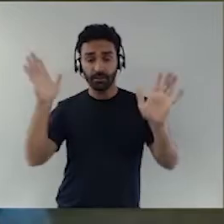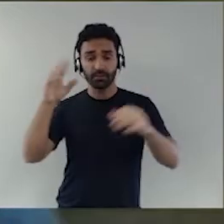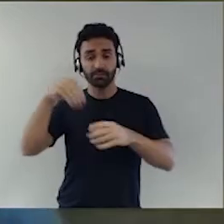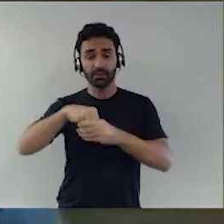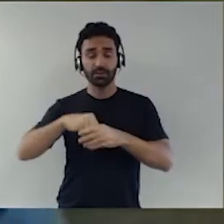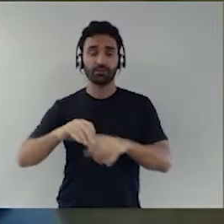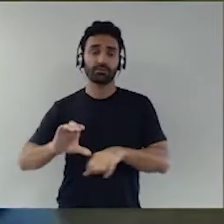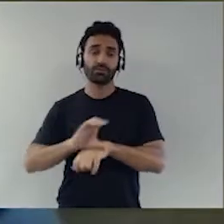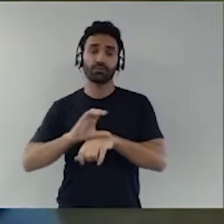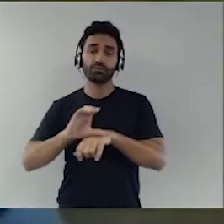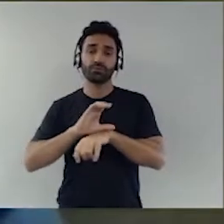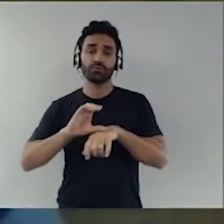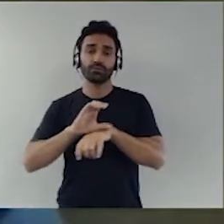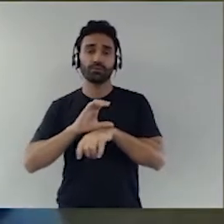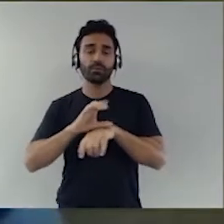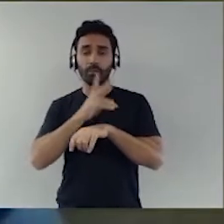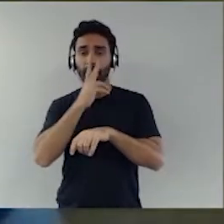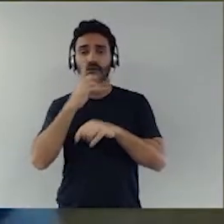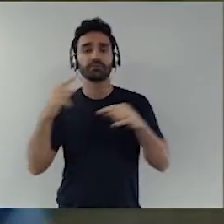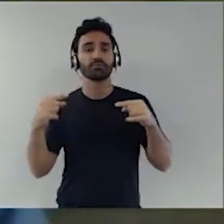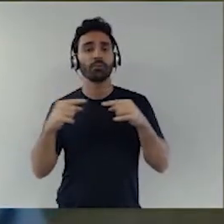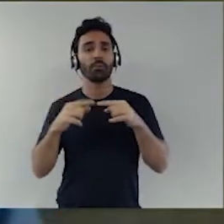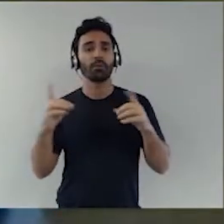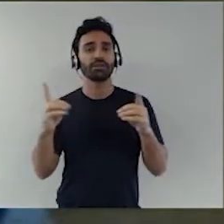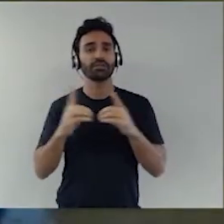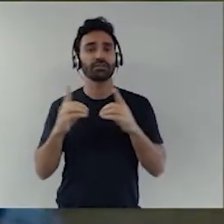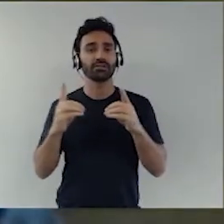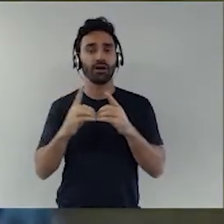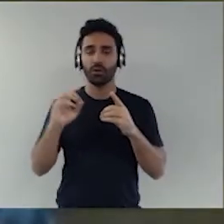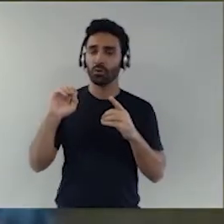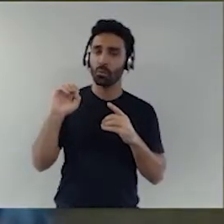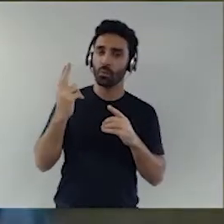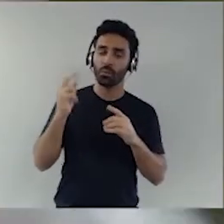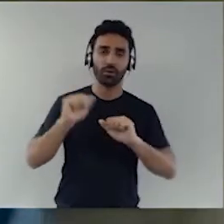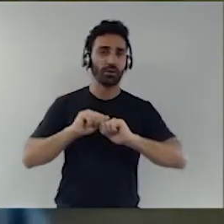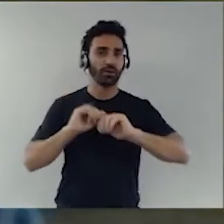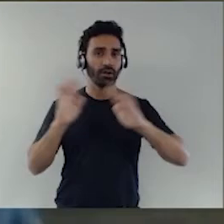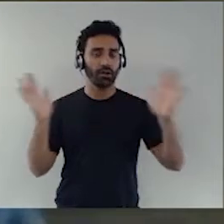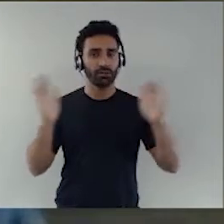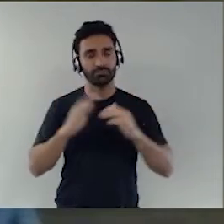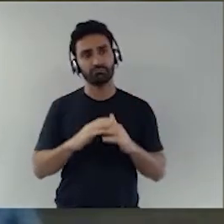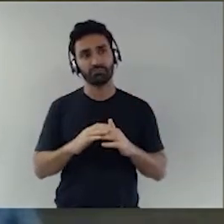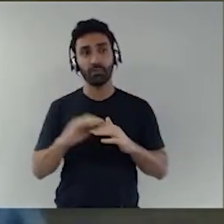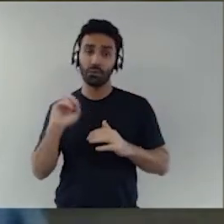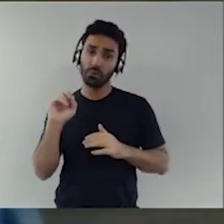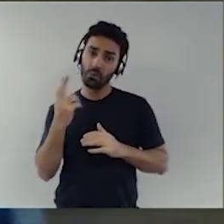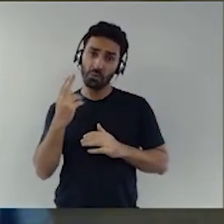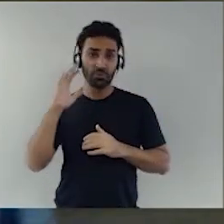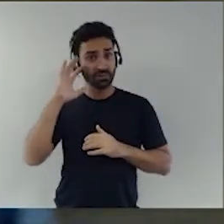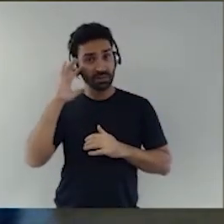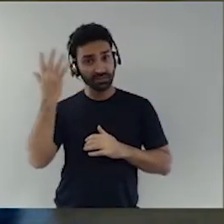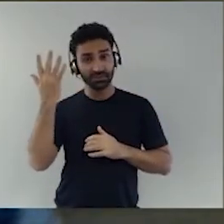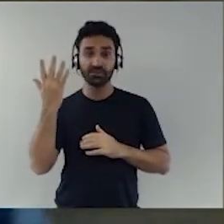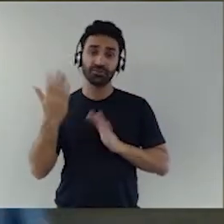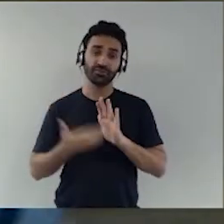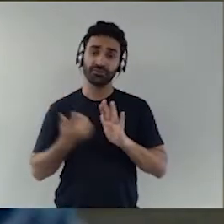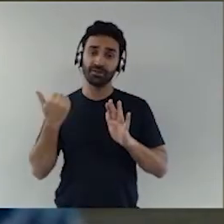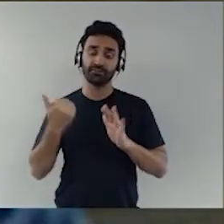uma questão de didática e de clareza, né, ou, enfim, deixar de mencionar. Mas, enfim,